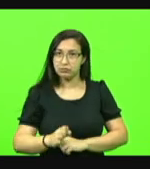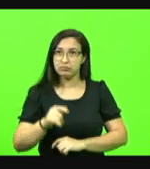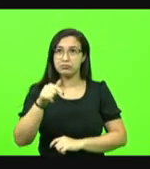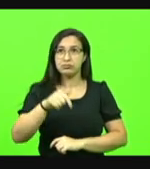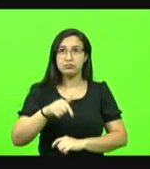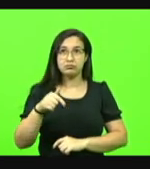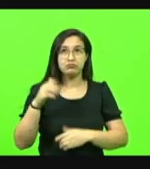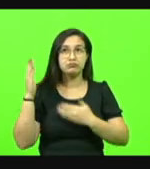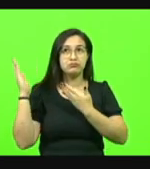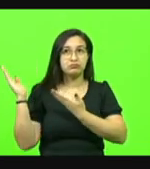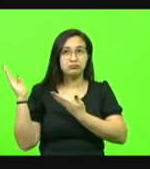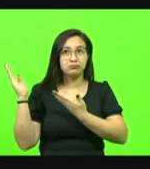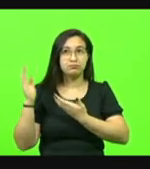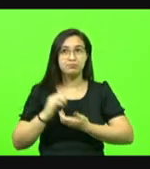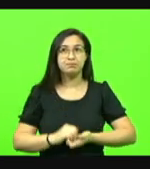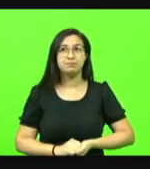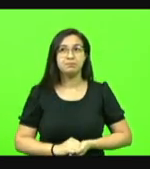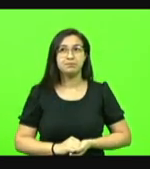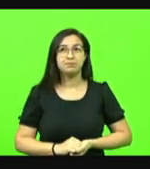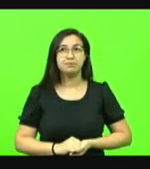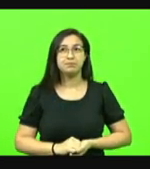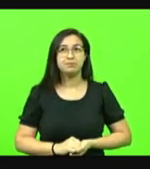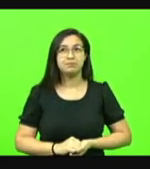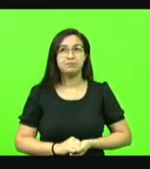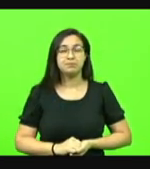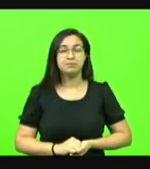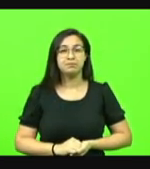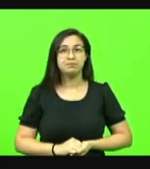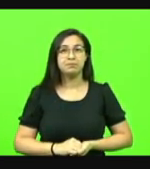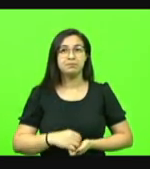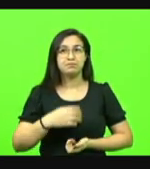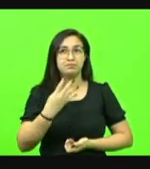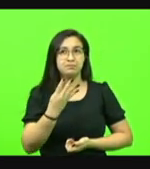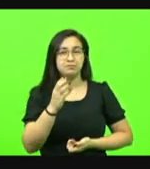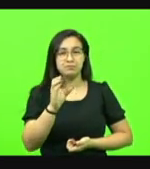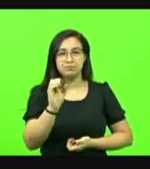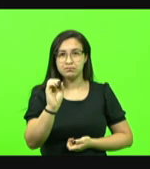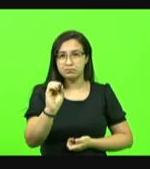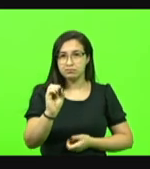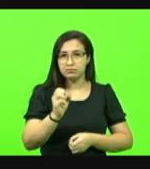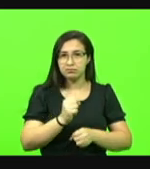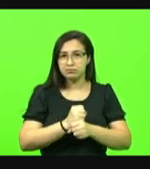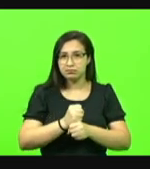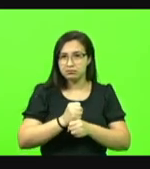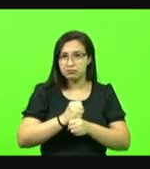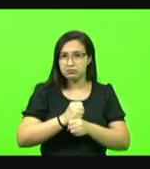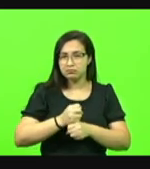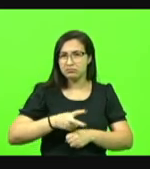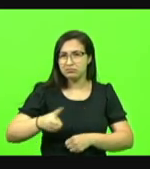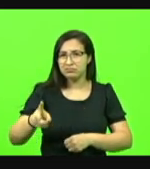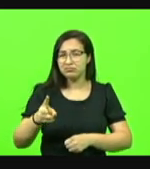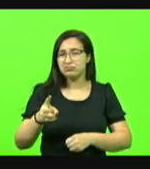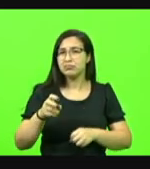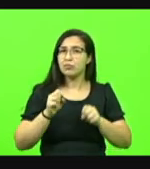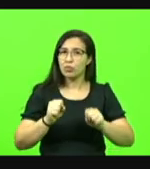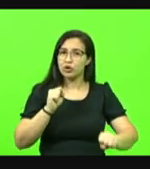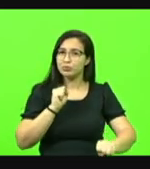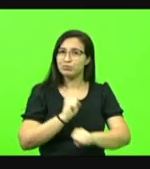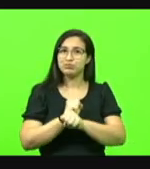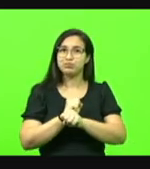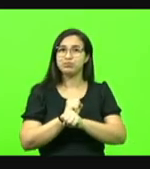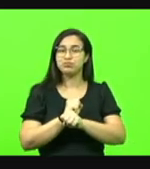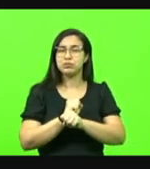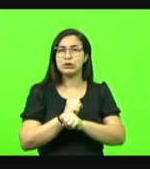divulgado ontem, está condenado a 40 anos de quase estagnação. Porque